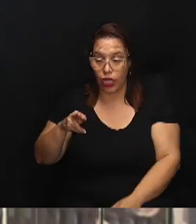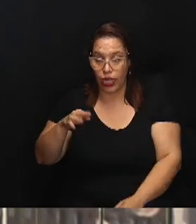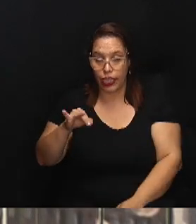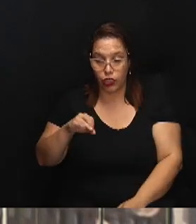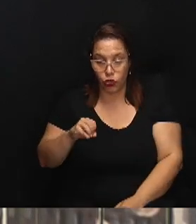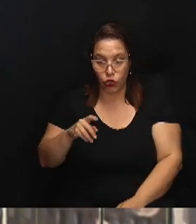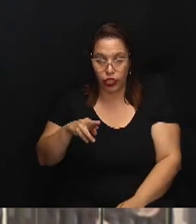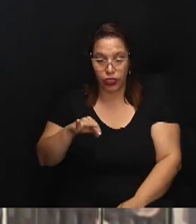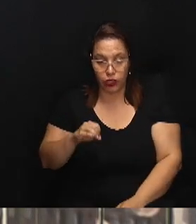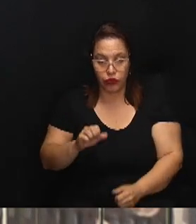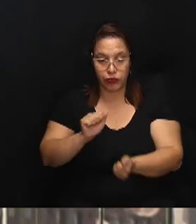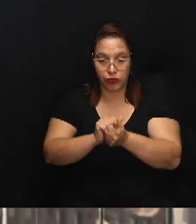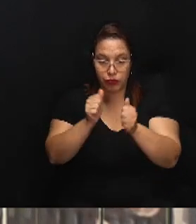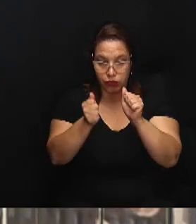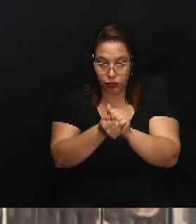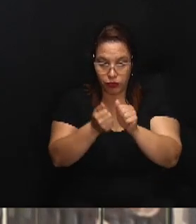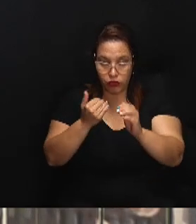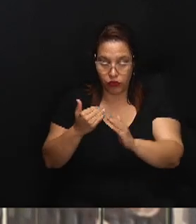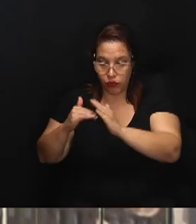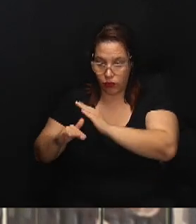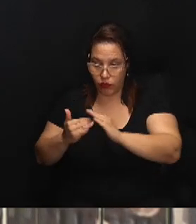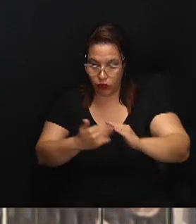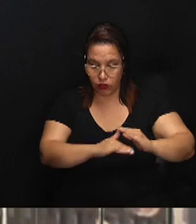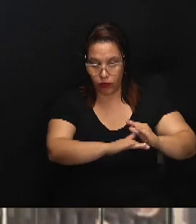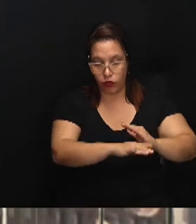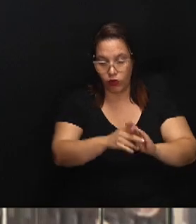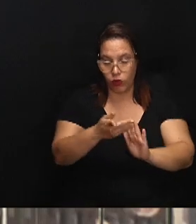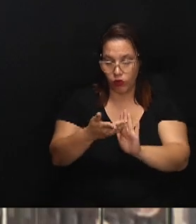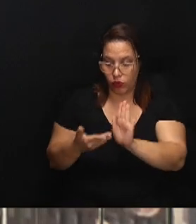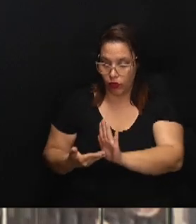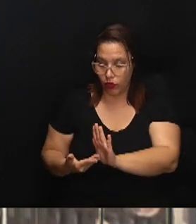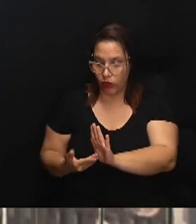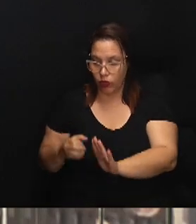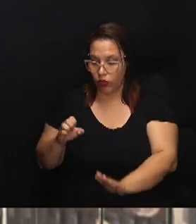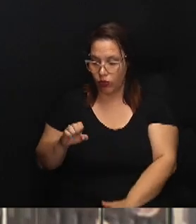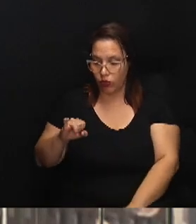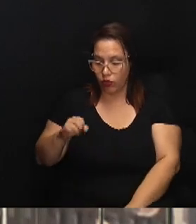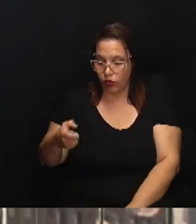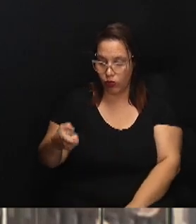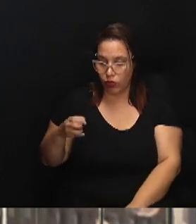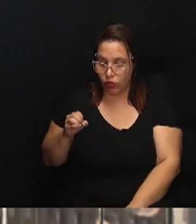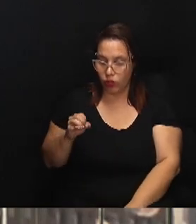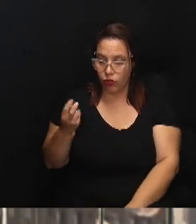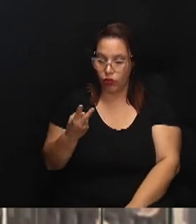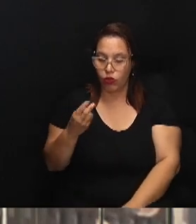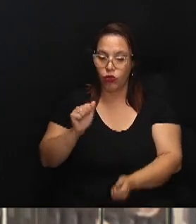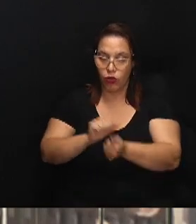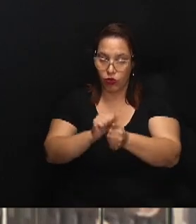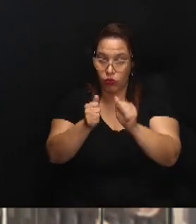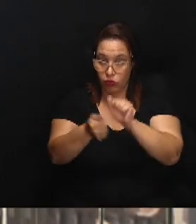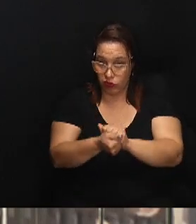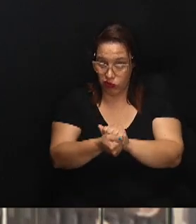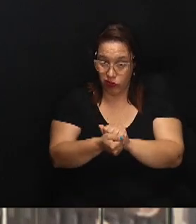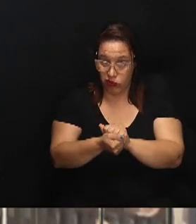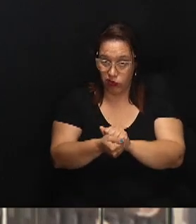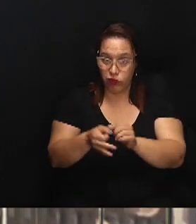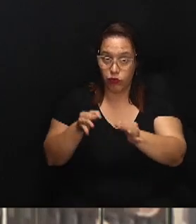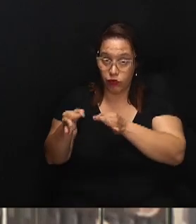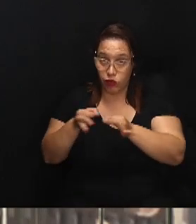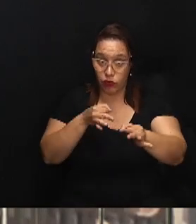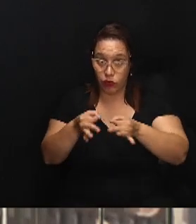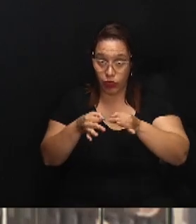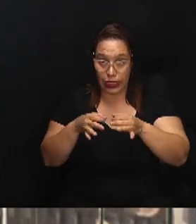orgânicos e adequada destinação dos demais produtos. No eixo 2, que trata da adaptação e preparação para